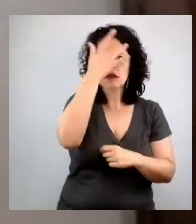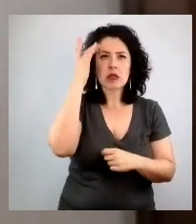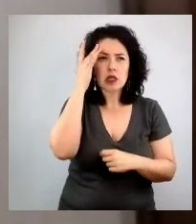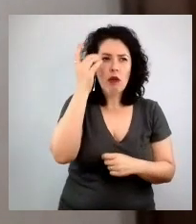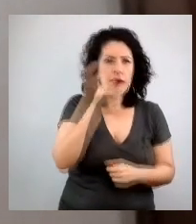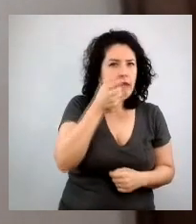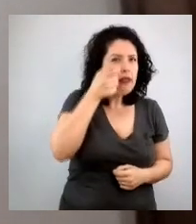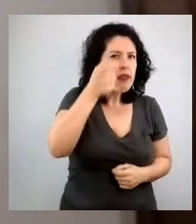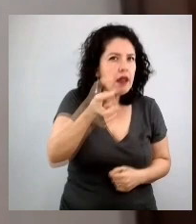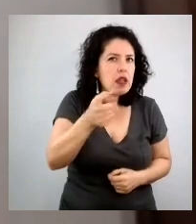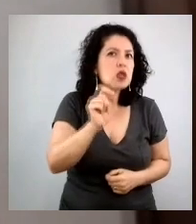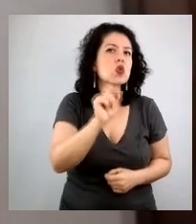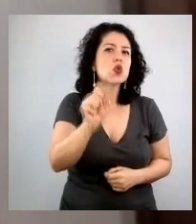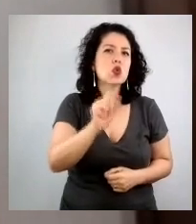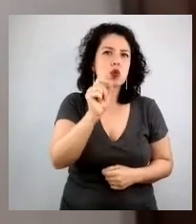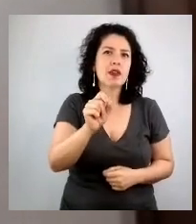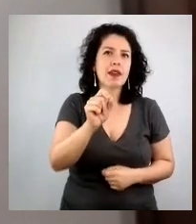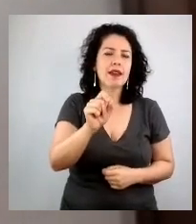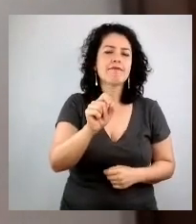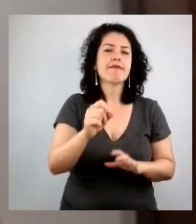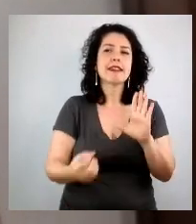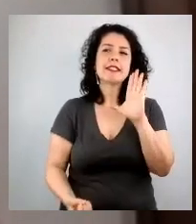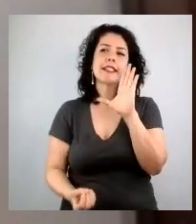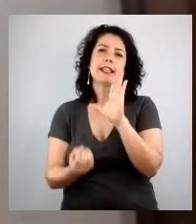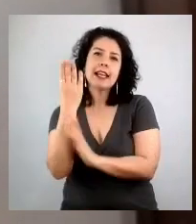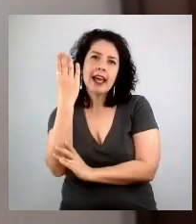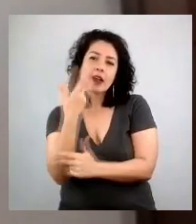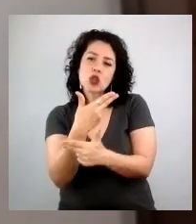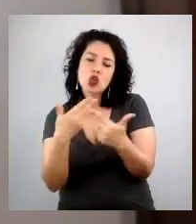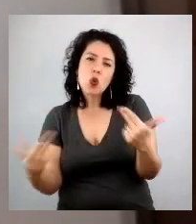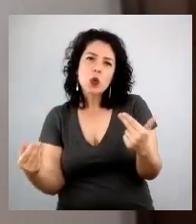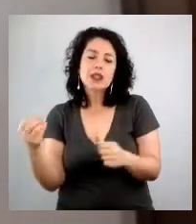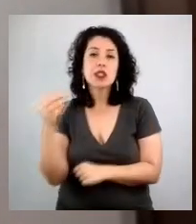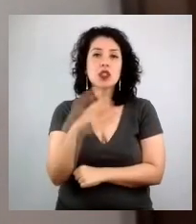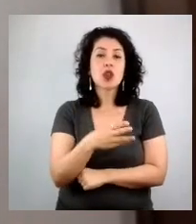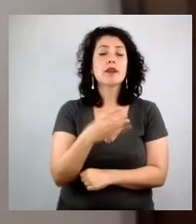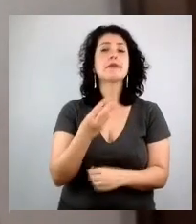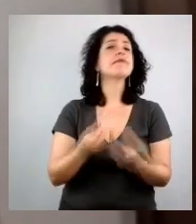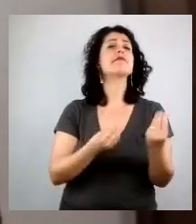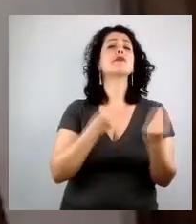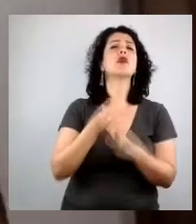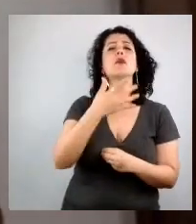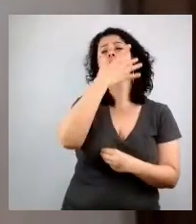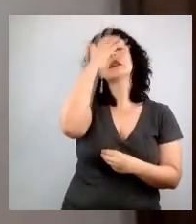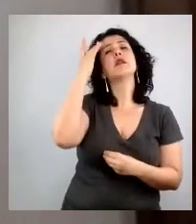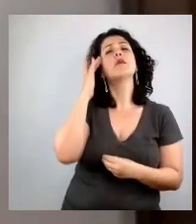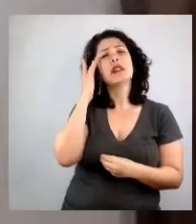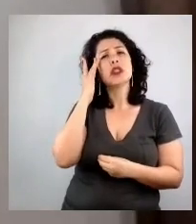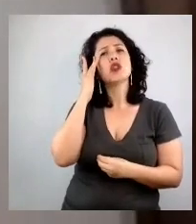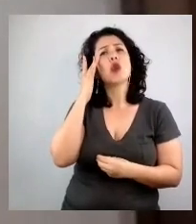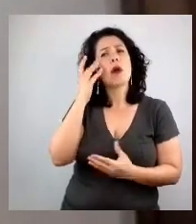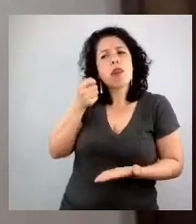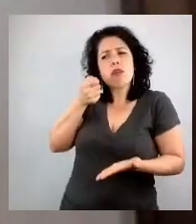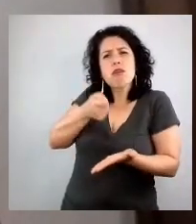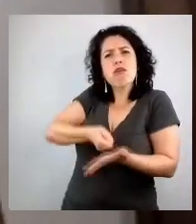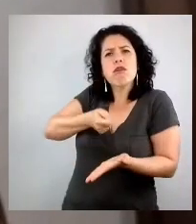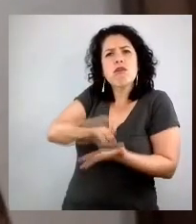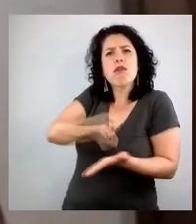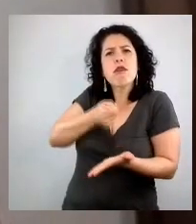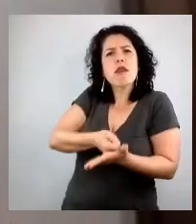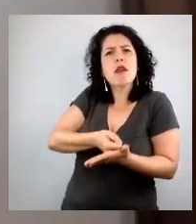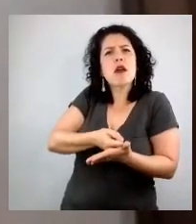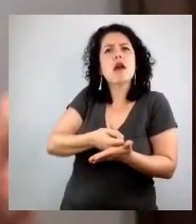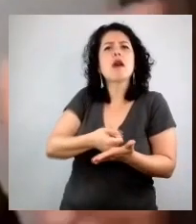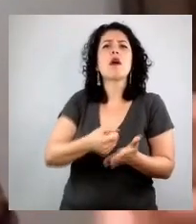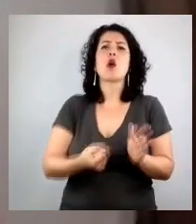interesse delas criar, eu fico pensando quanto as pessoas estão exigindo marcas e discursos